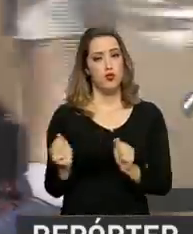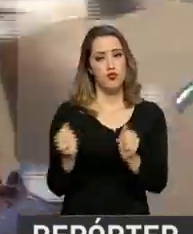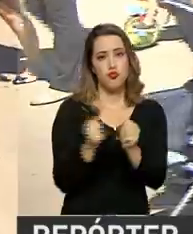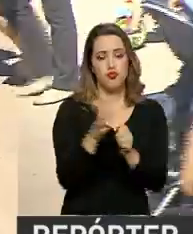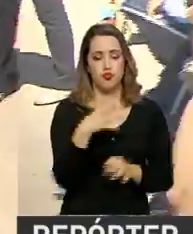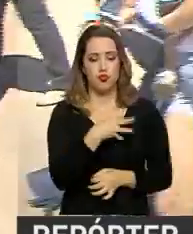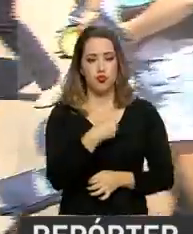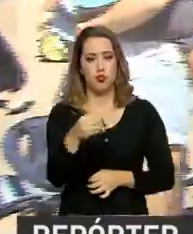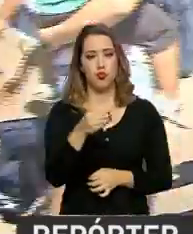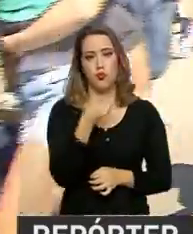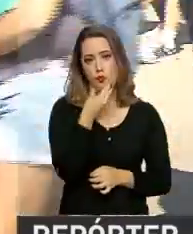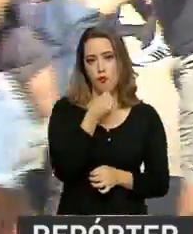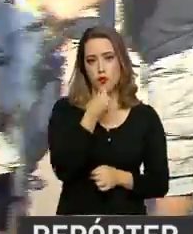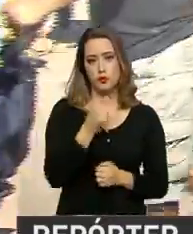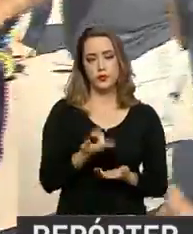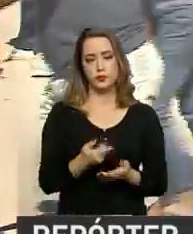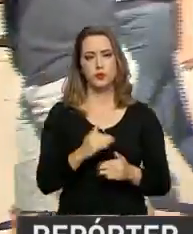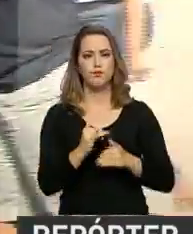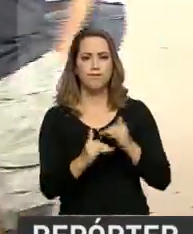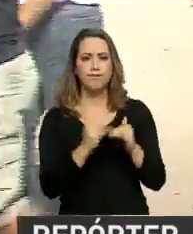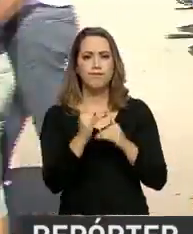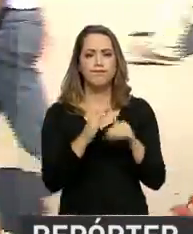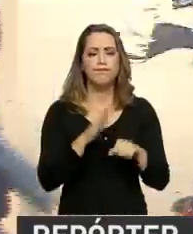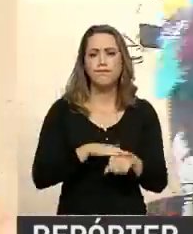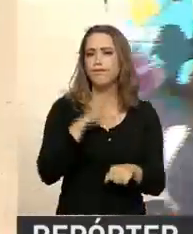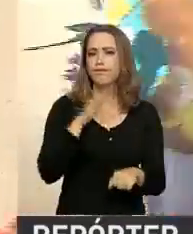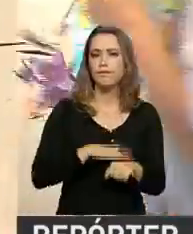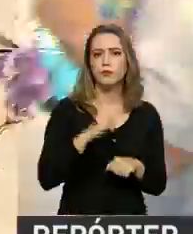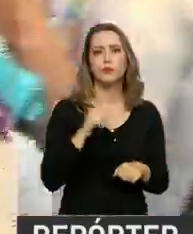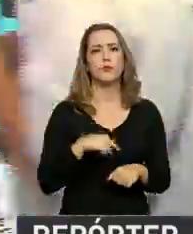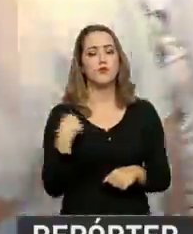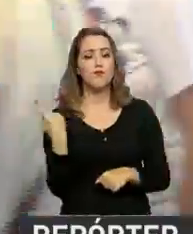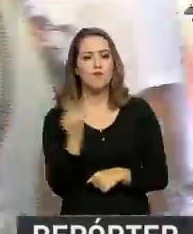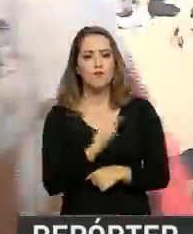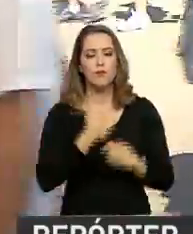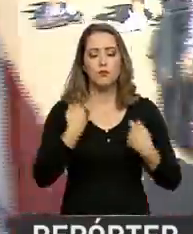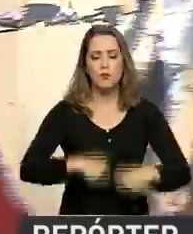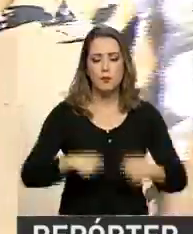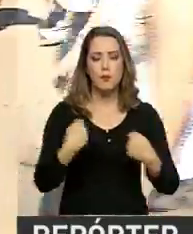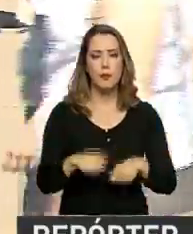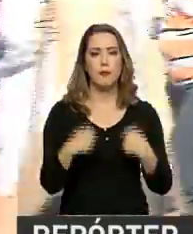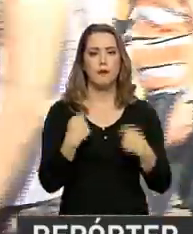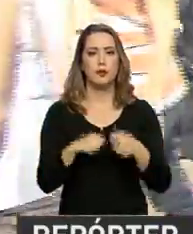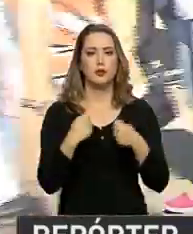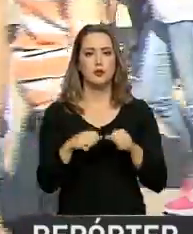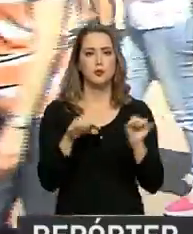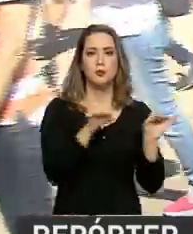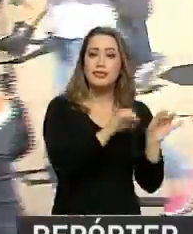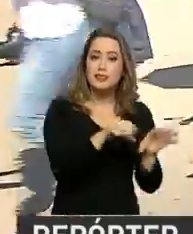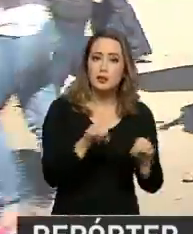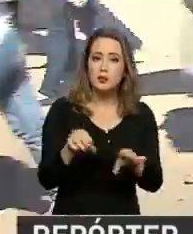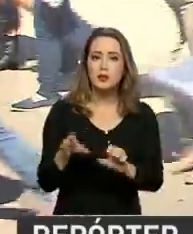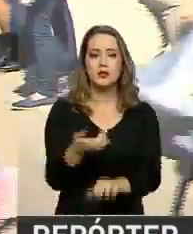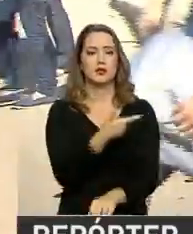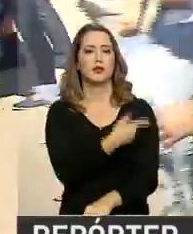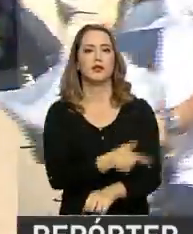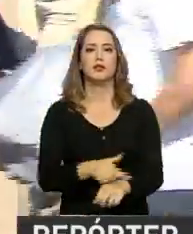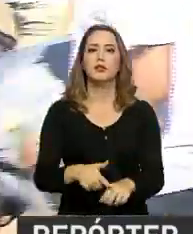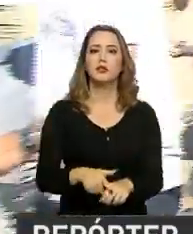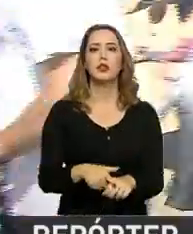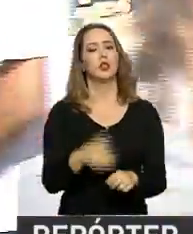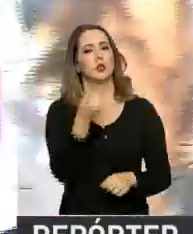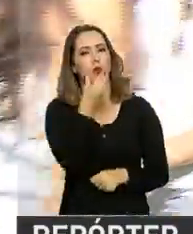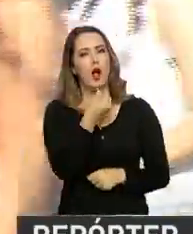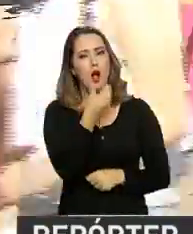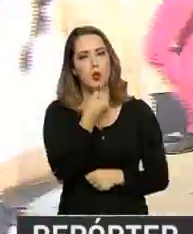pequeno cada vez mais tá tá premente que a gente precisa dar uma educação diferente pros